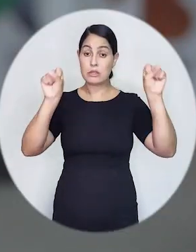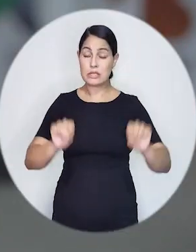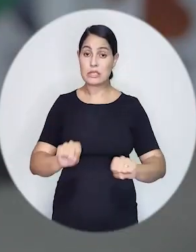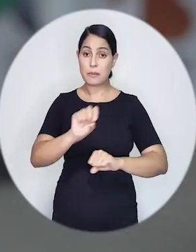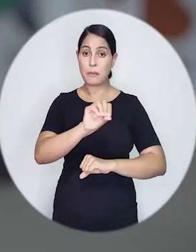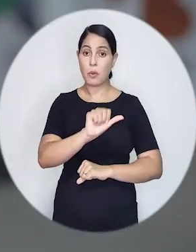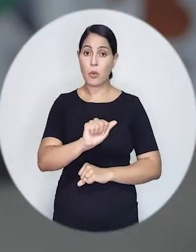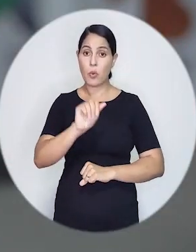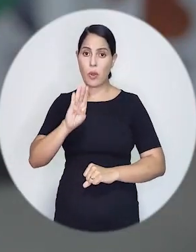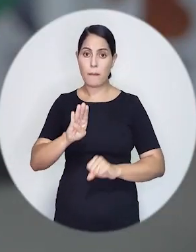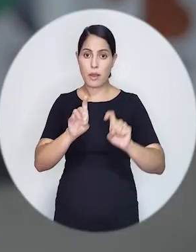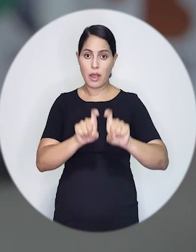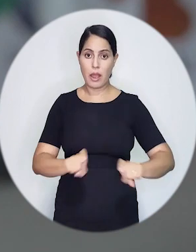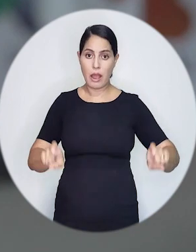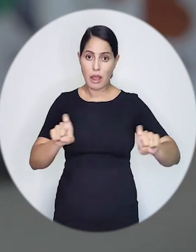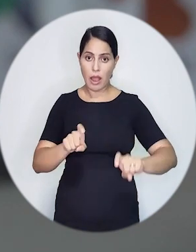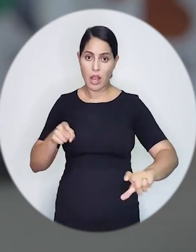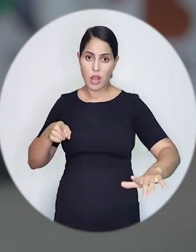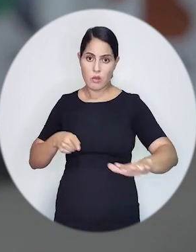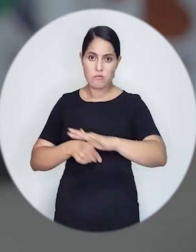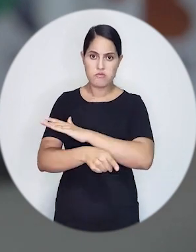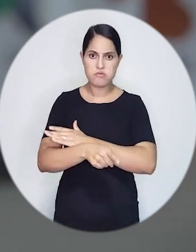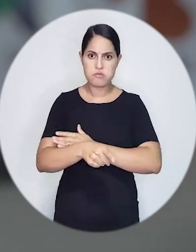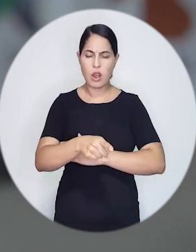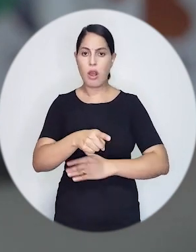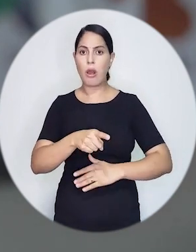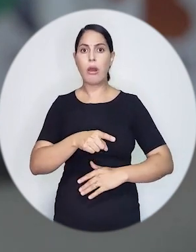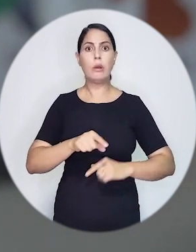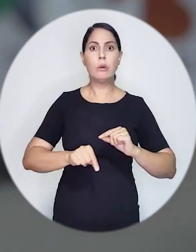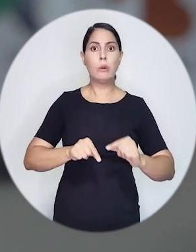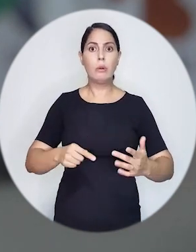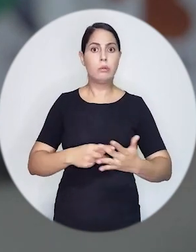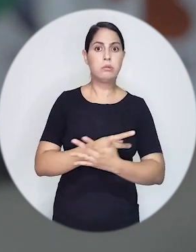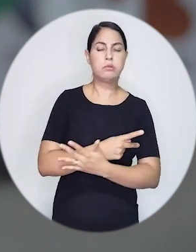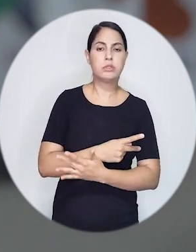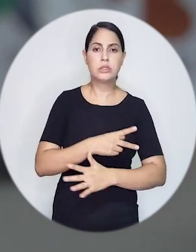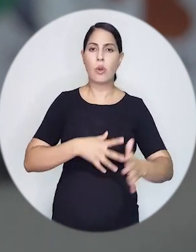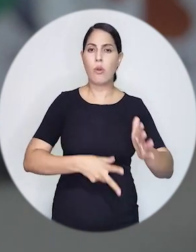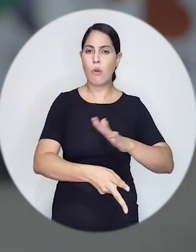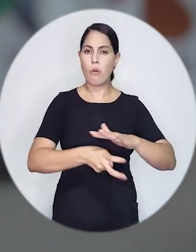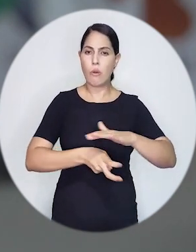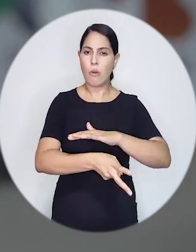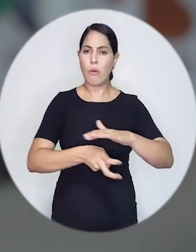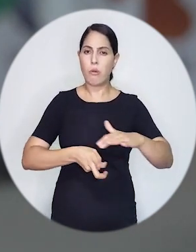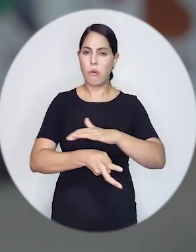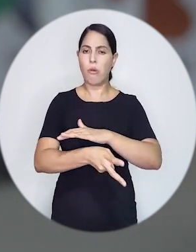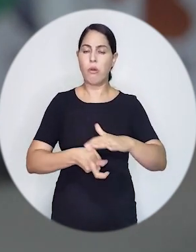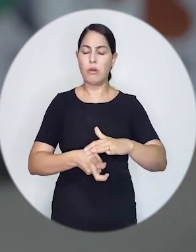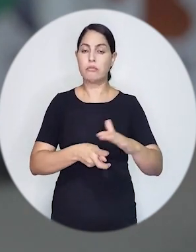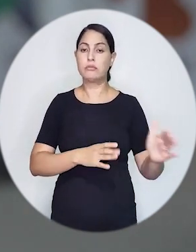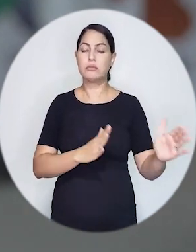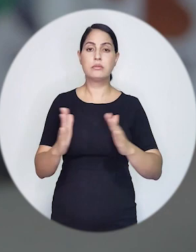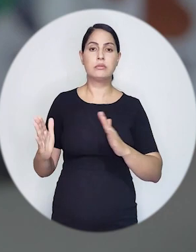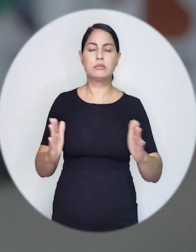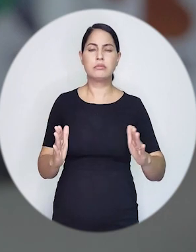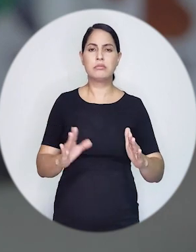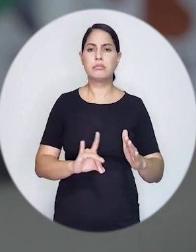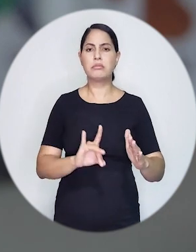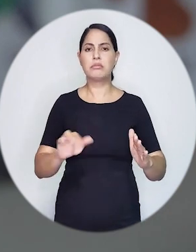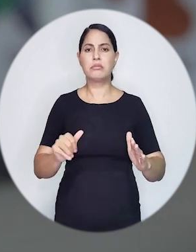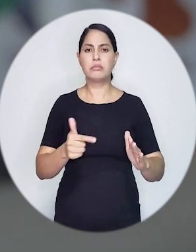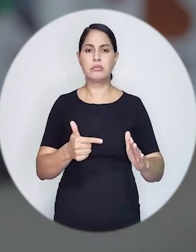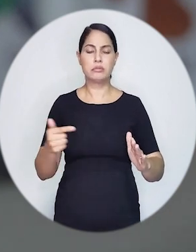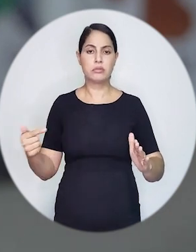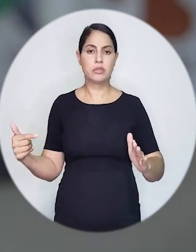em sistemas da OAB, o CNJ determinou a tribunais de todo o país que avaliem a suspensão dos prazos judiciais entre 27